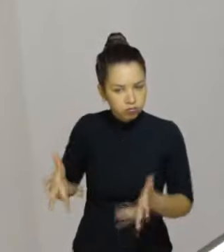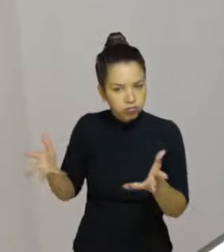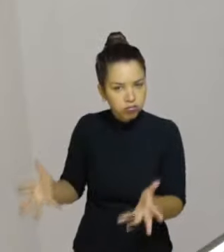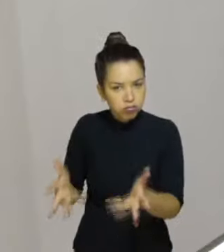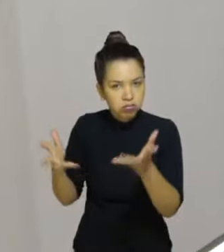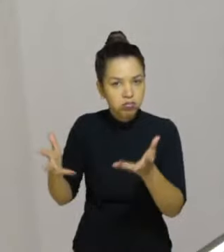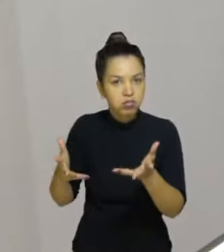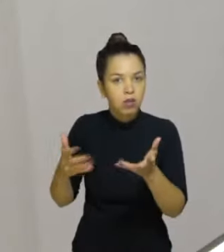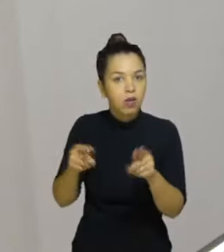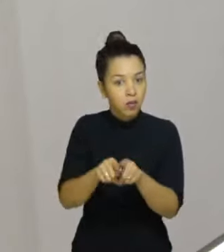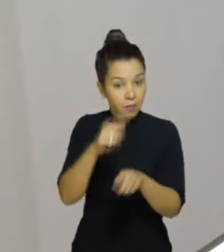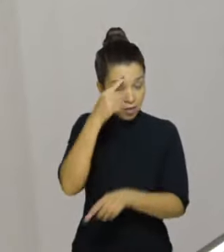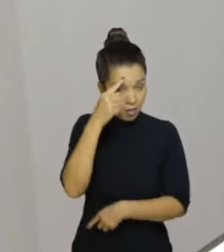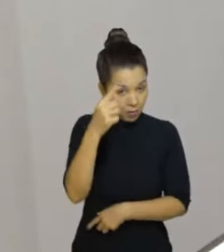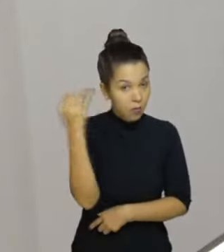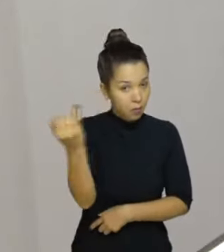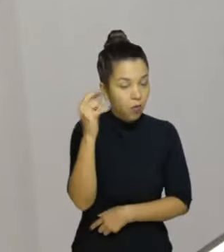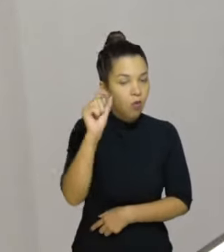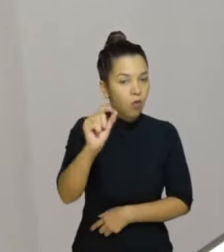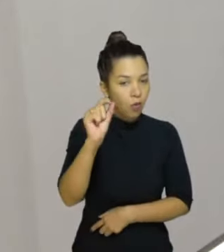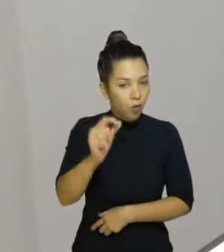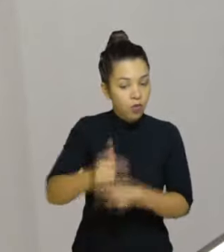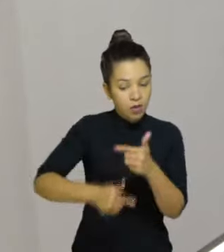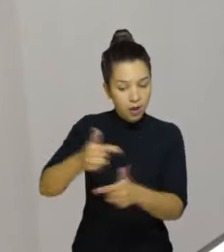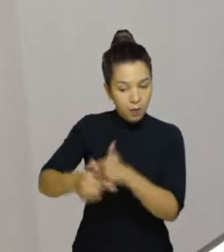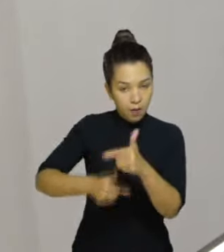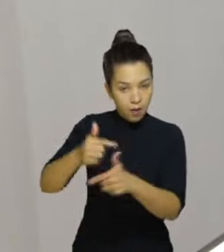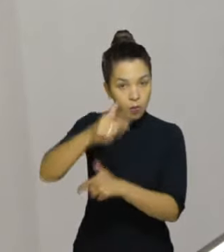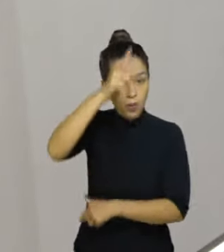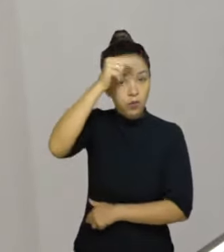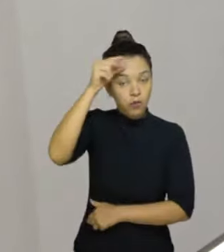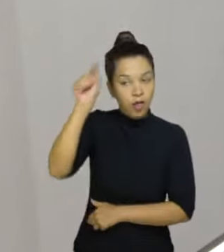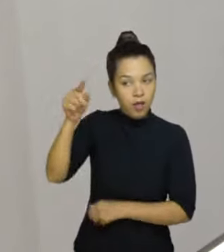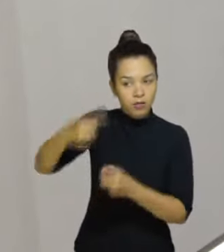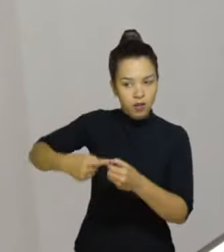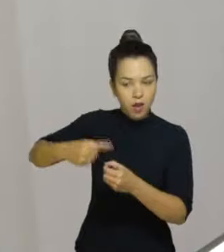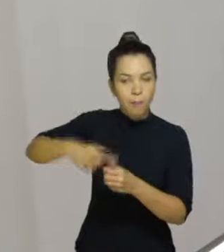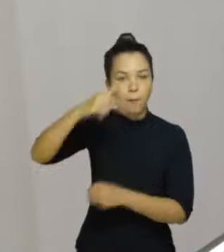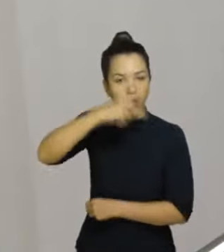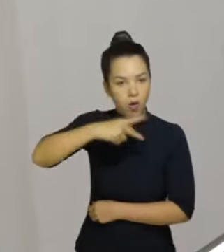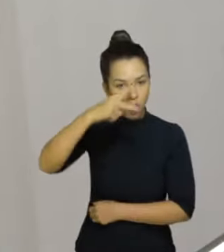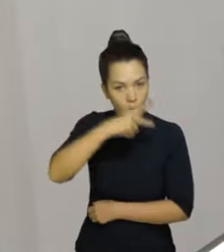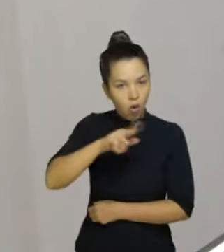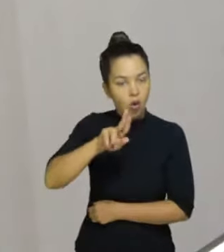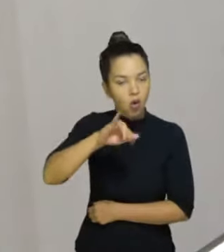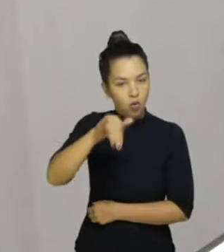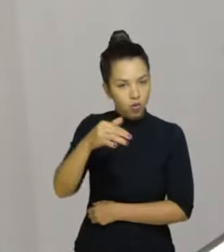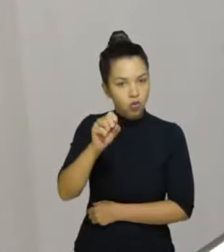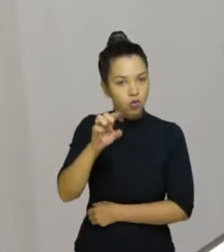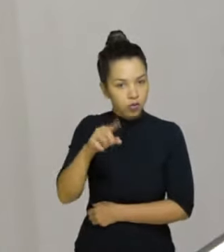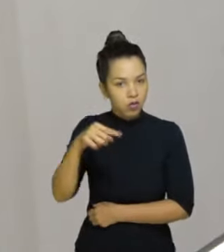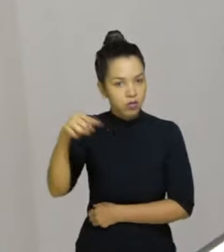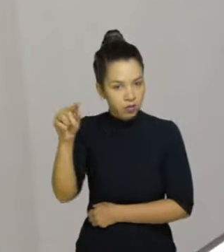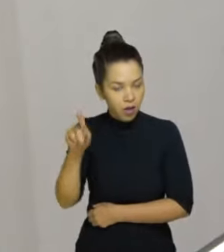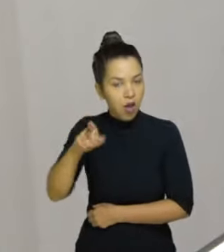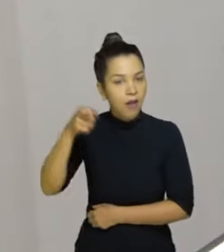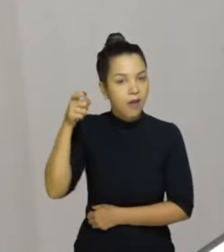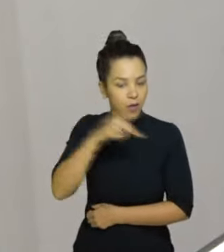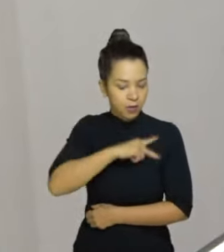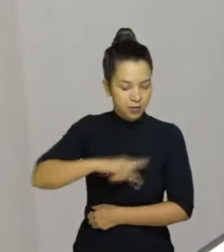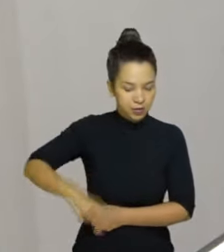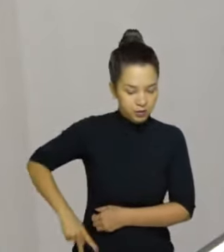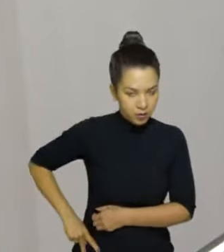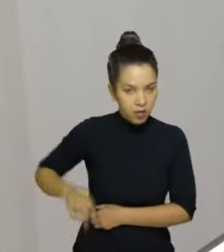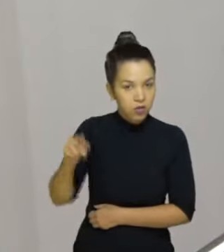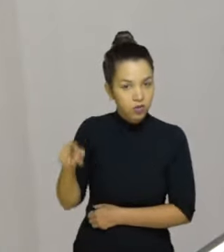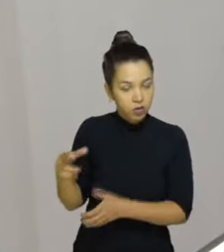nosso ex-secretário de esporte da cidade de Palhoça, o José Virgílio Júnior, nosso querido Seco, ex-presidente da fundação.